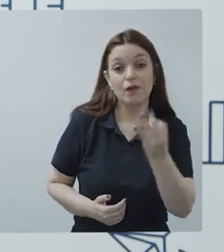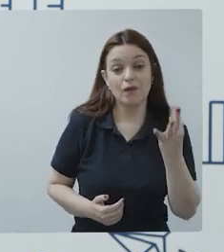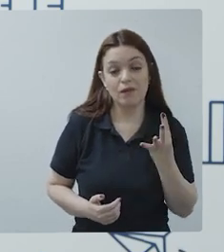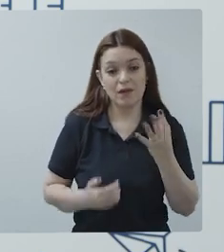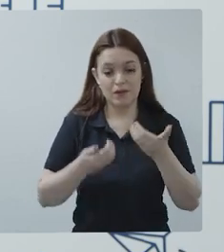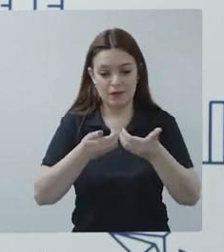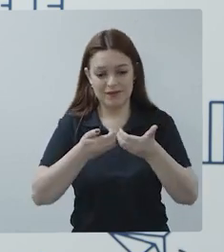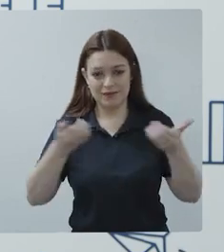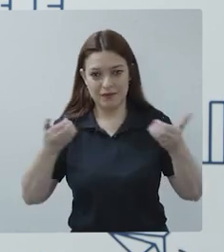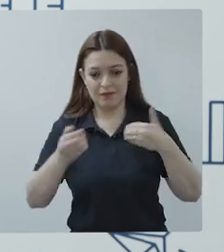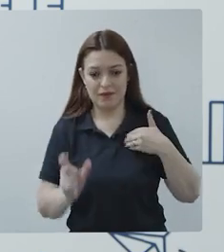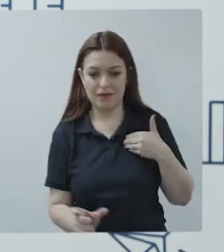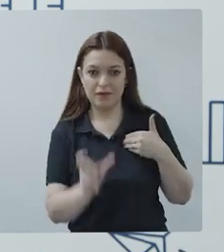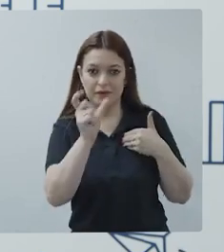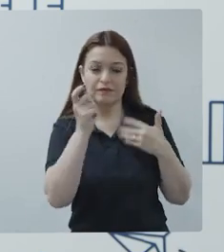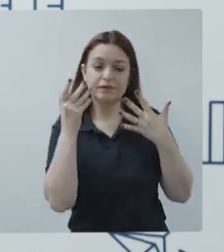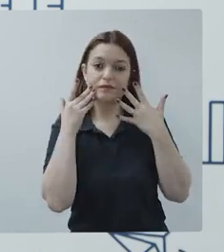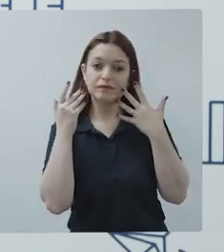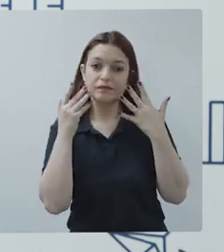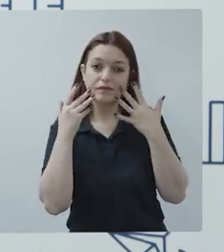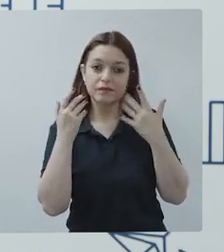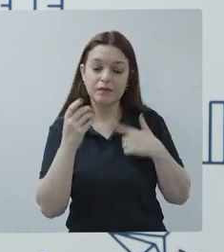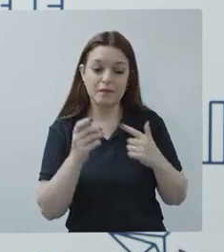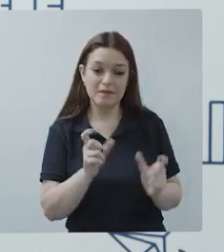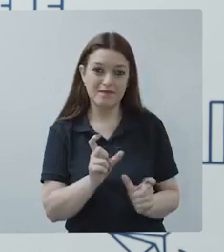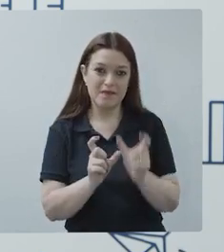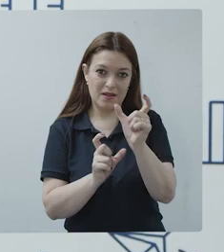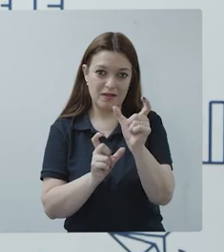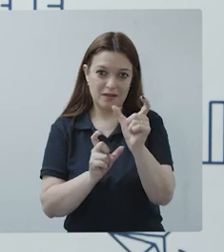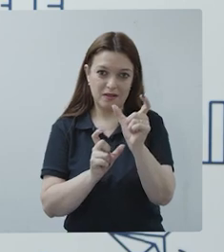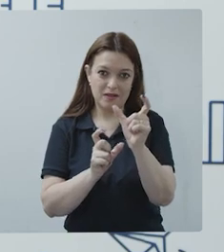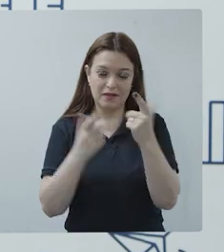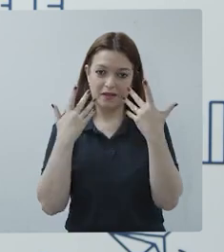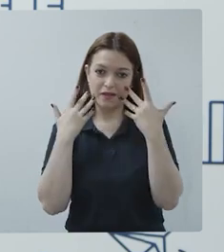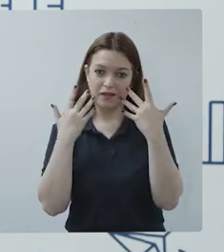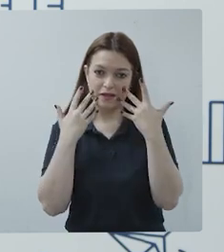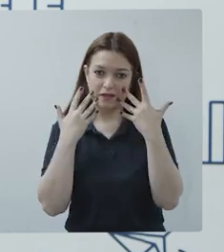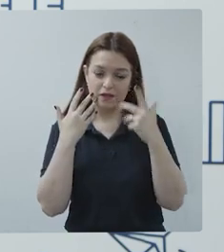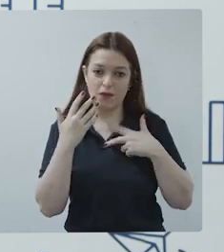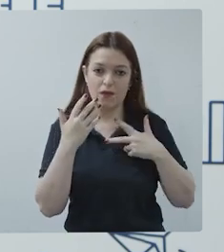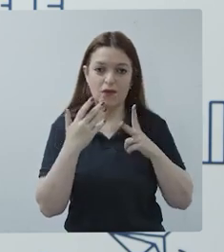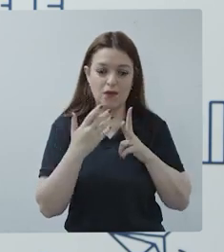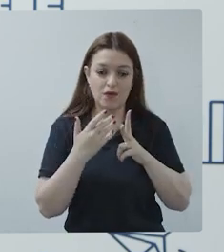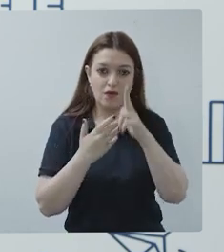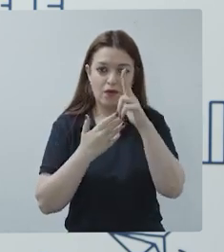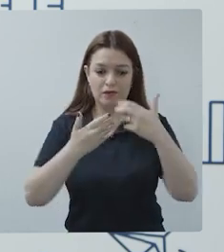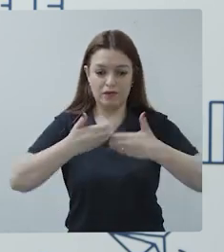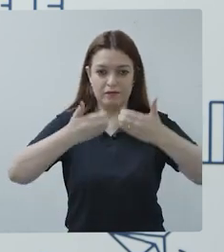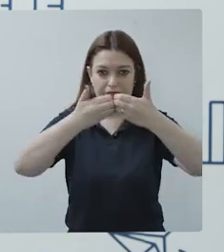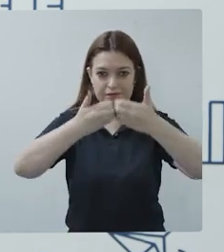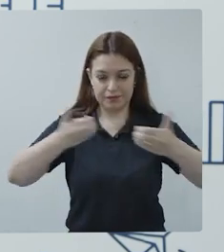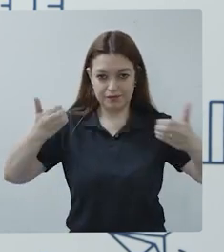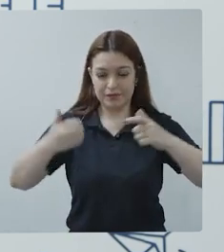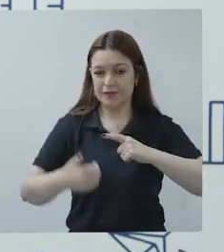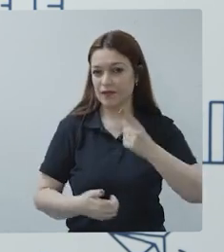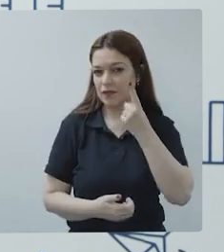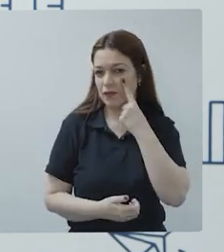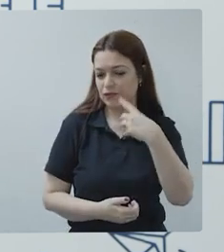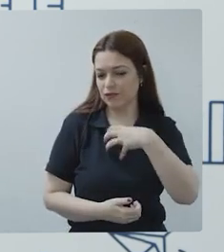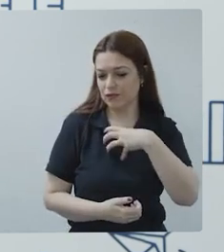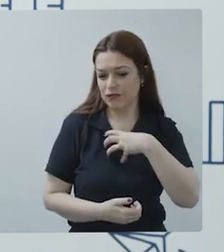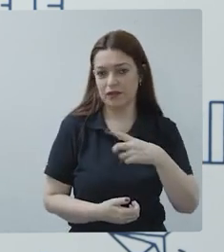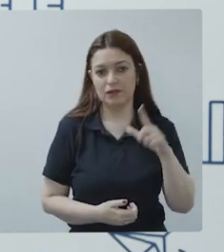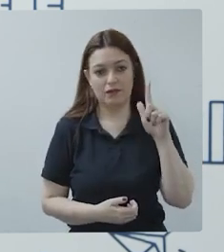palavra gato? Cada vez que eu abro a minha boca para falar a palavra gato, eu conto uma sílaba. Vamos ver?